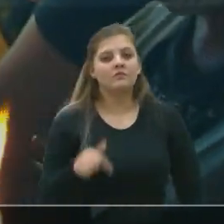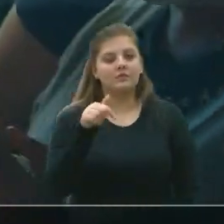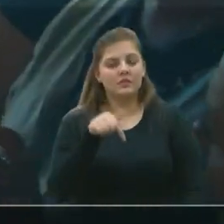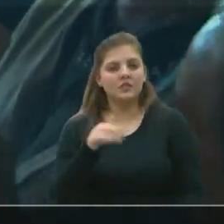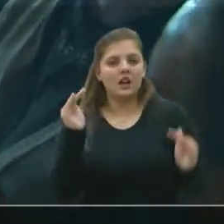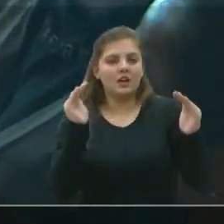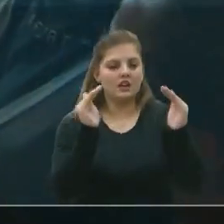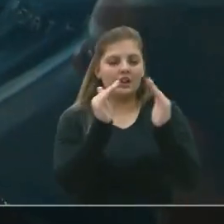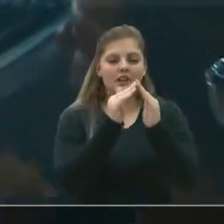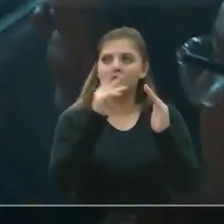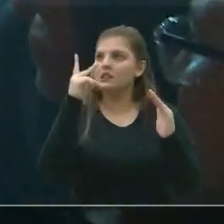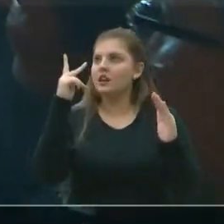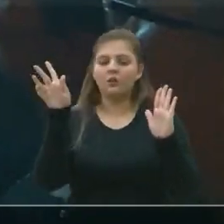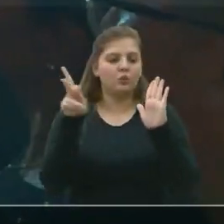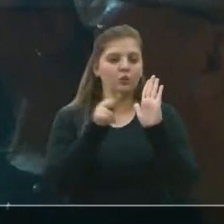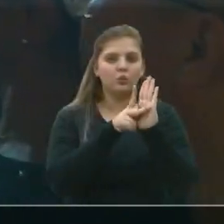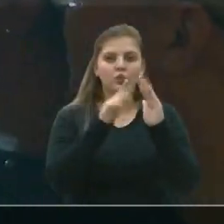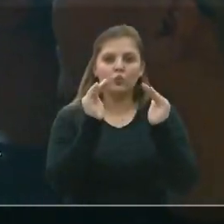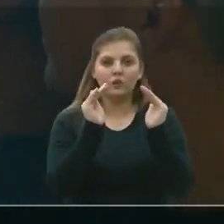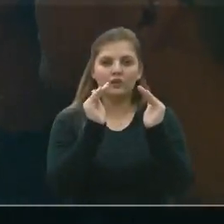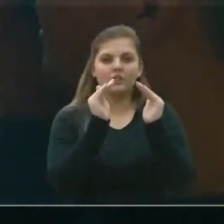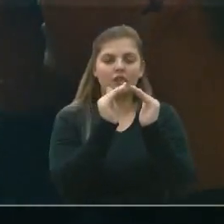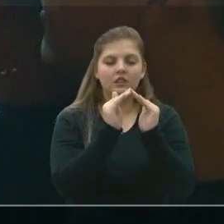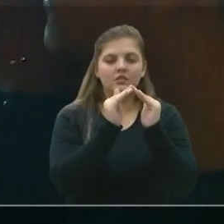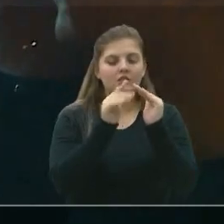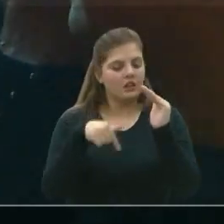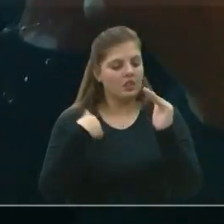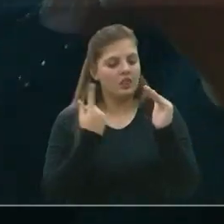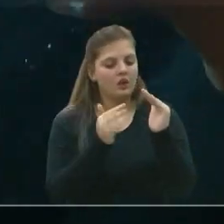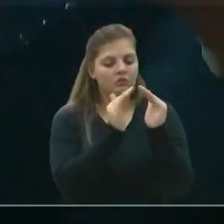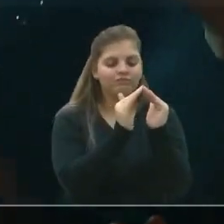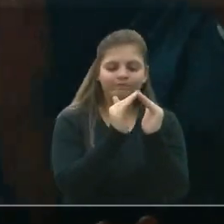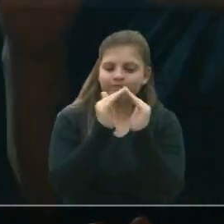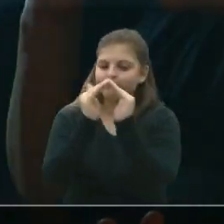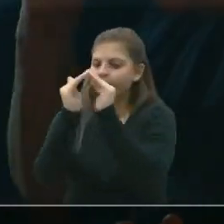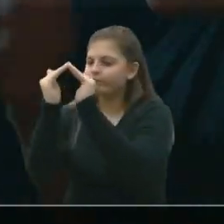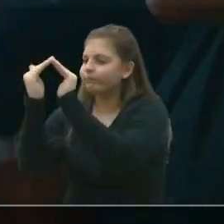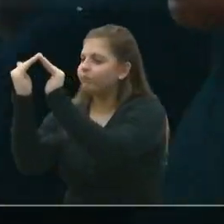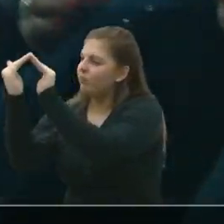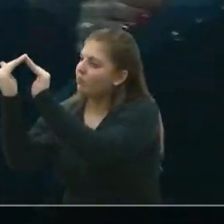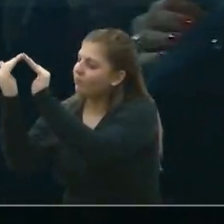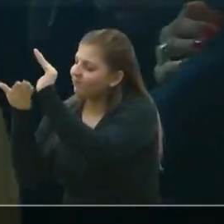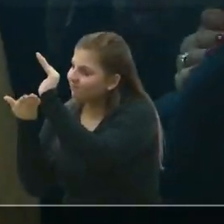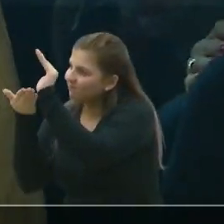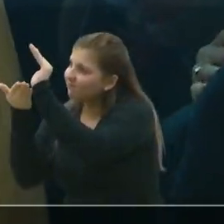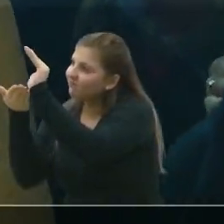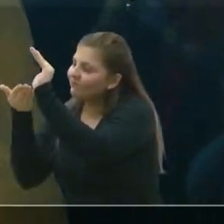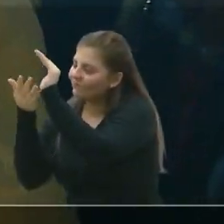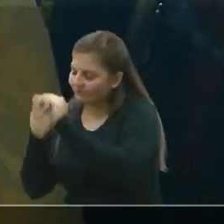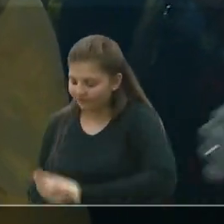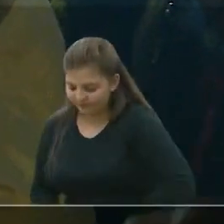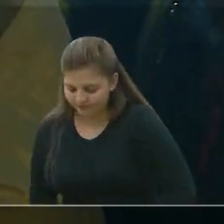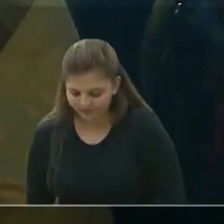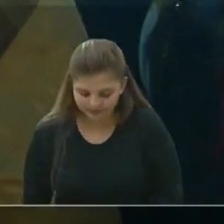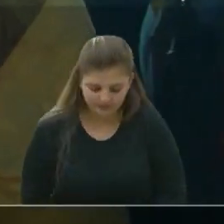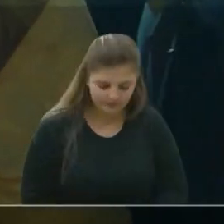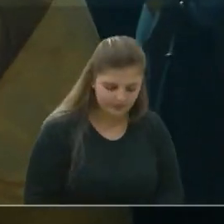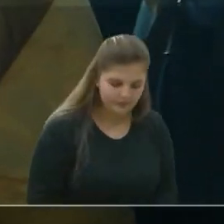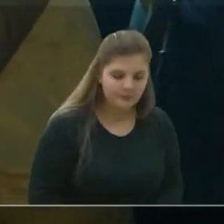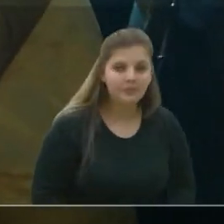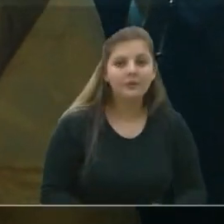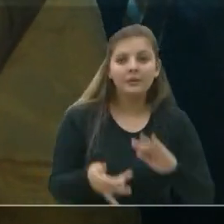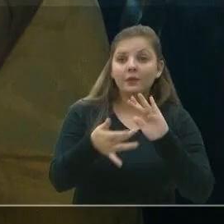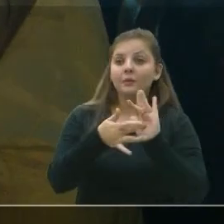Jesus. Essa casa é sua casa, nós deixamos ela pra